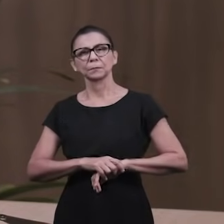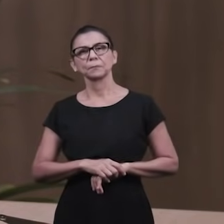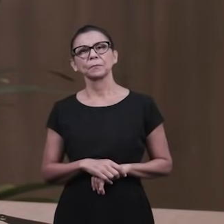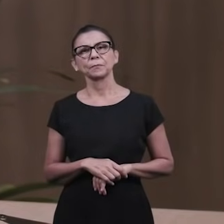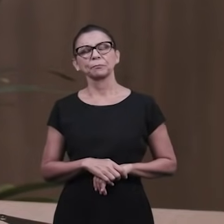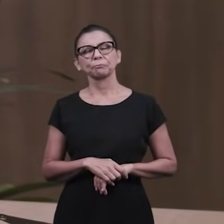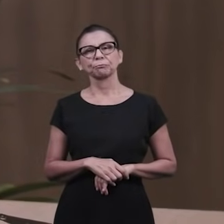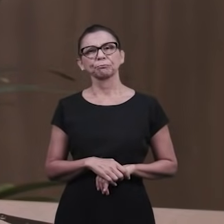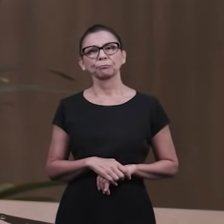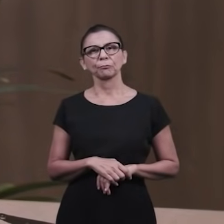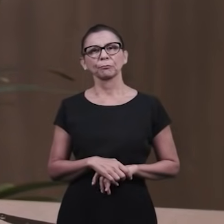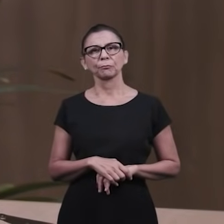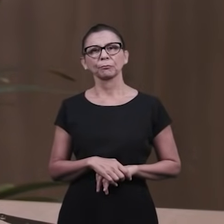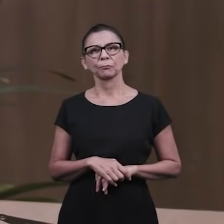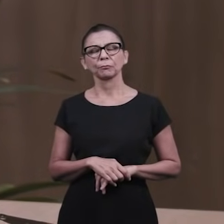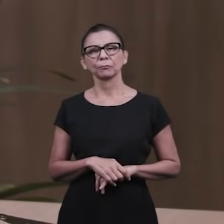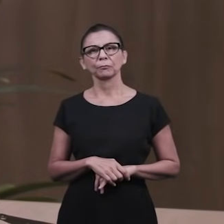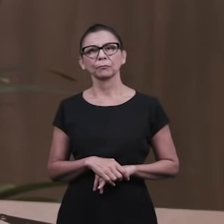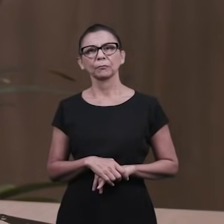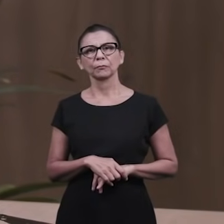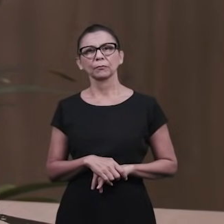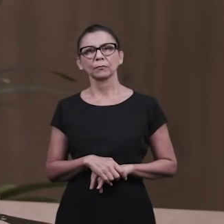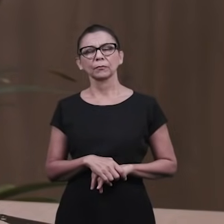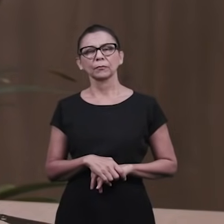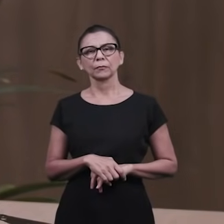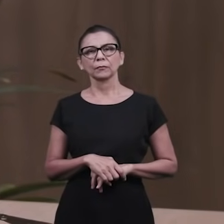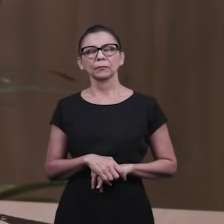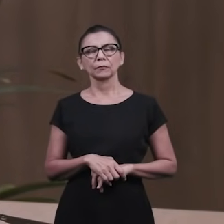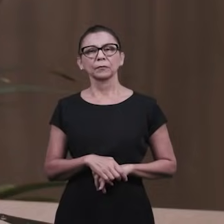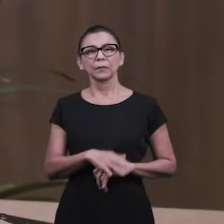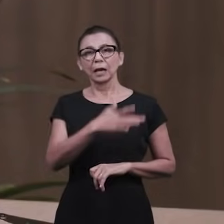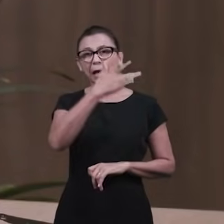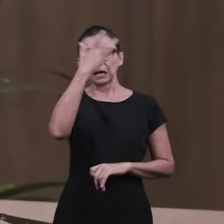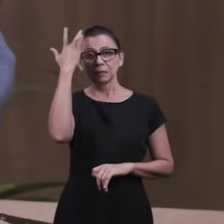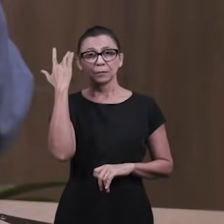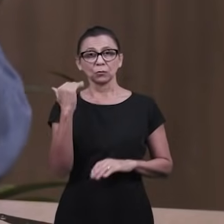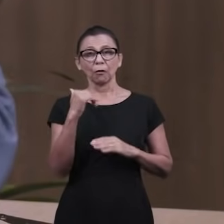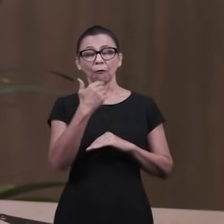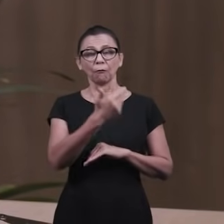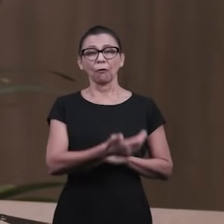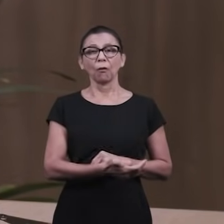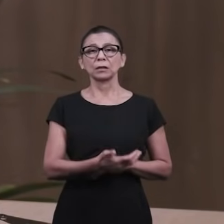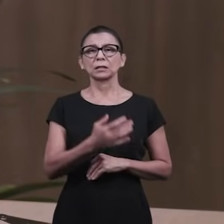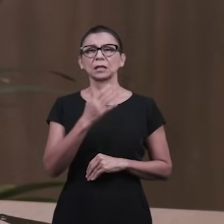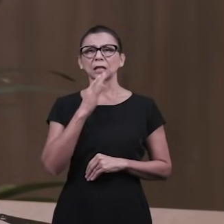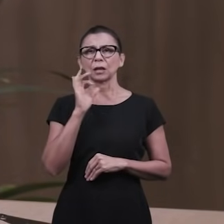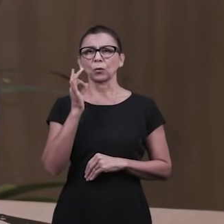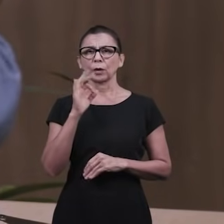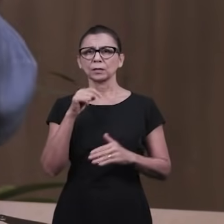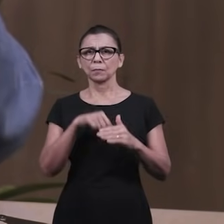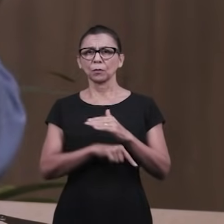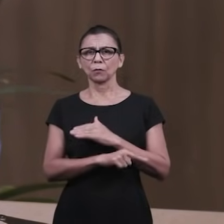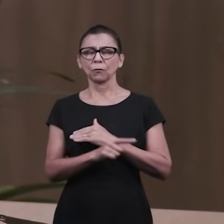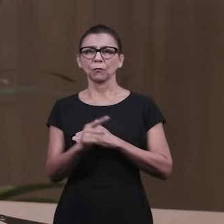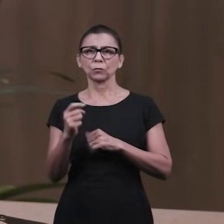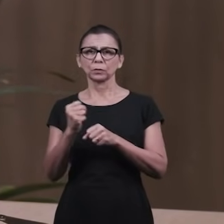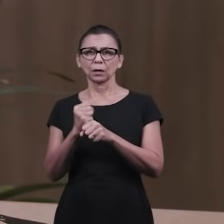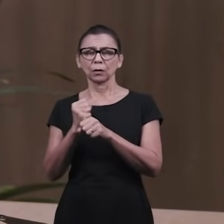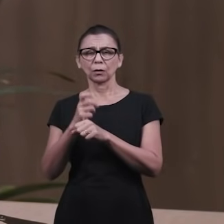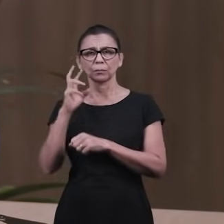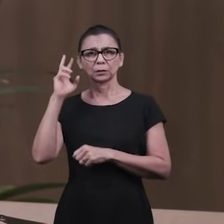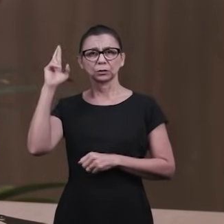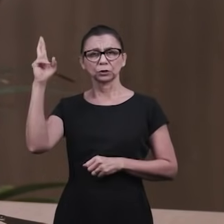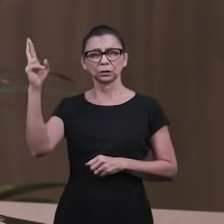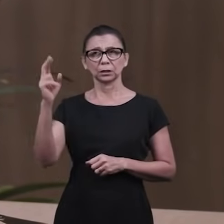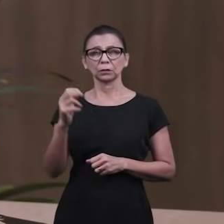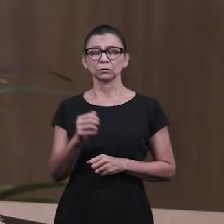falar sem nos conhecer com mais profundidade. Nós nunca dissemos que a obra de Deus se chama Igreja